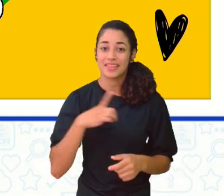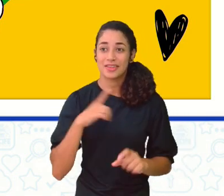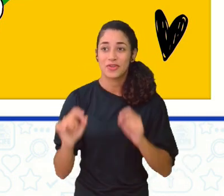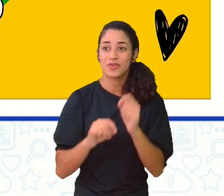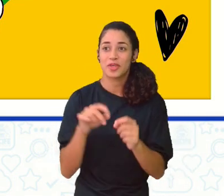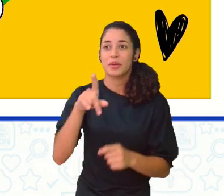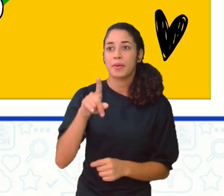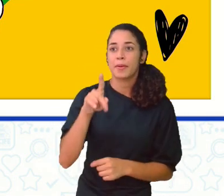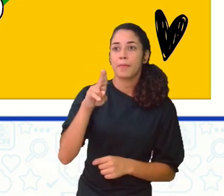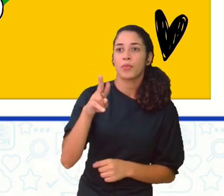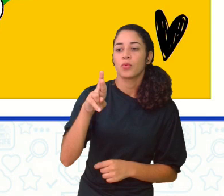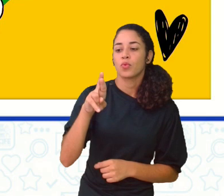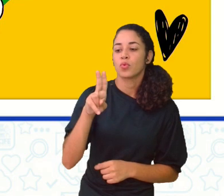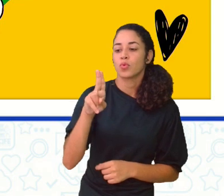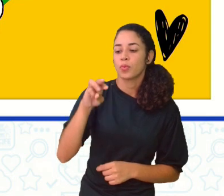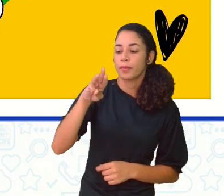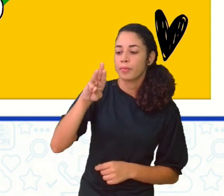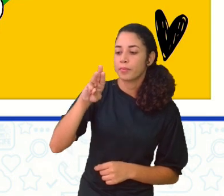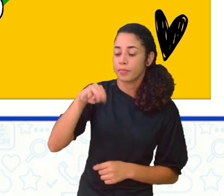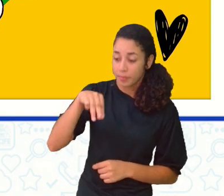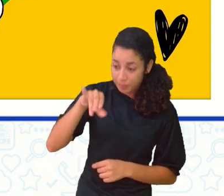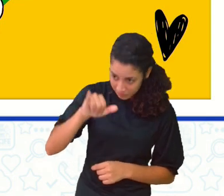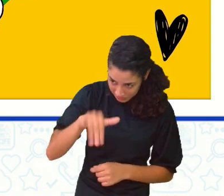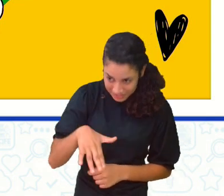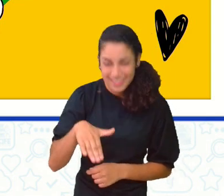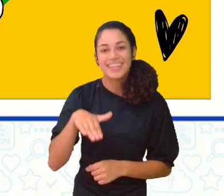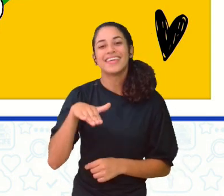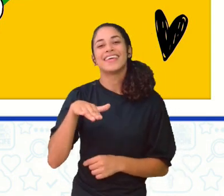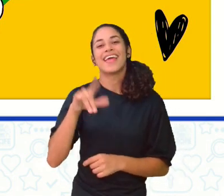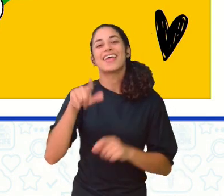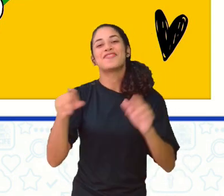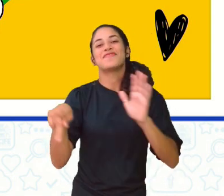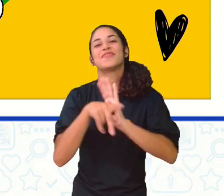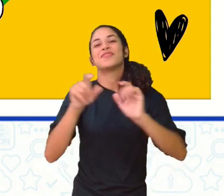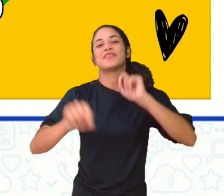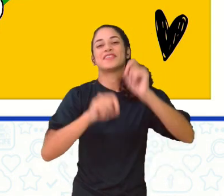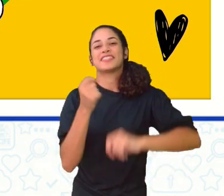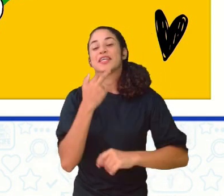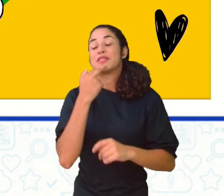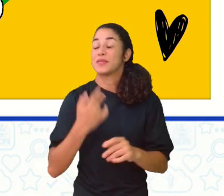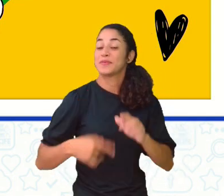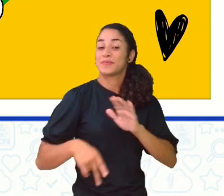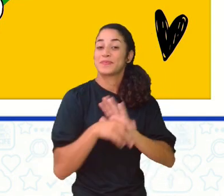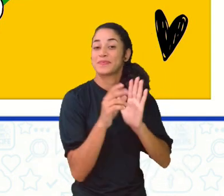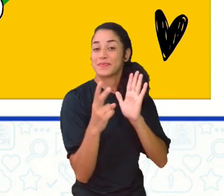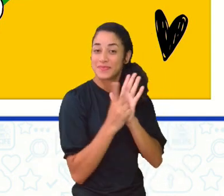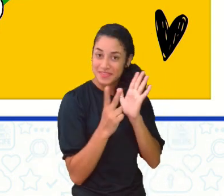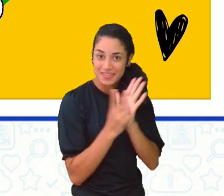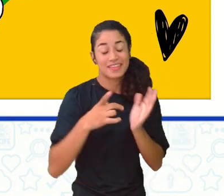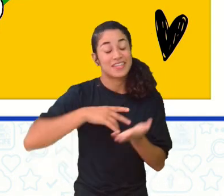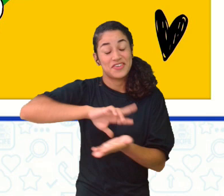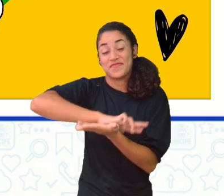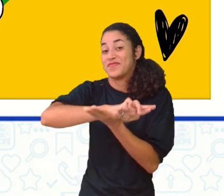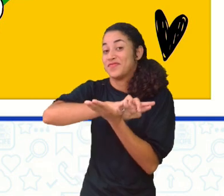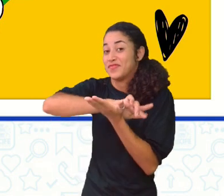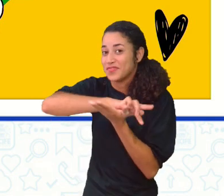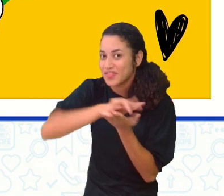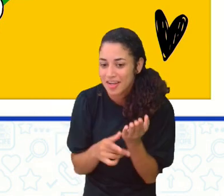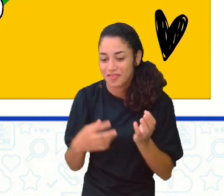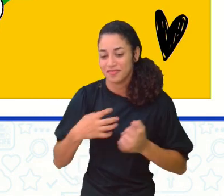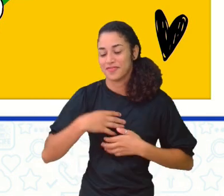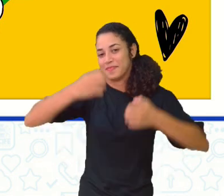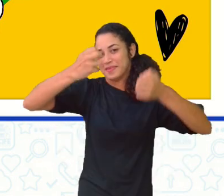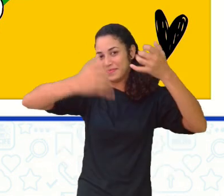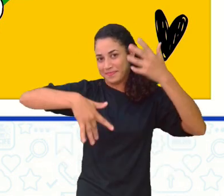vem da língua indígena. Então, minha gente, nós temos várias falas, não é, que se